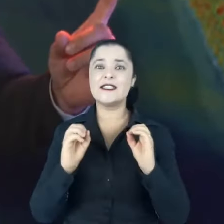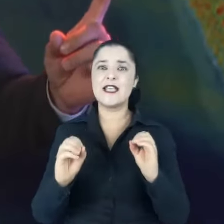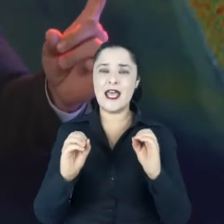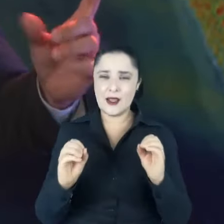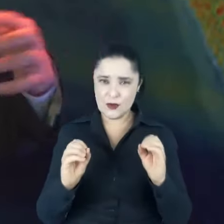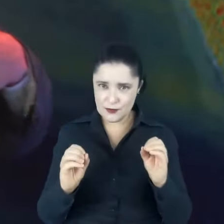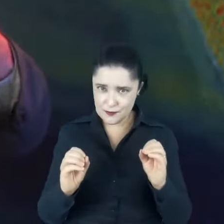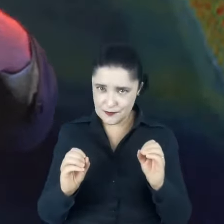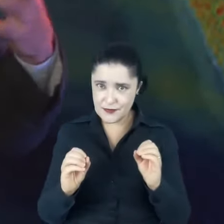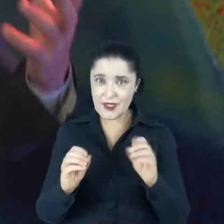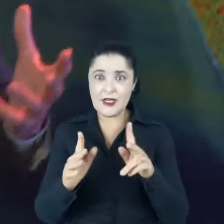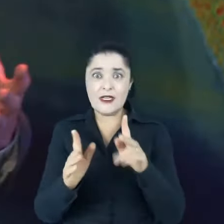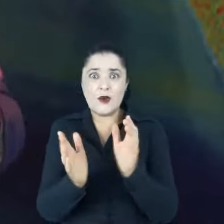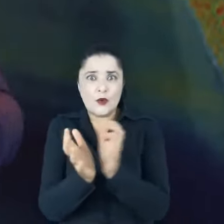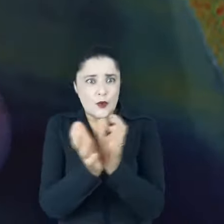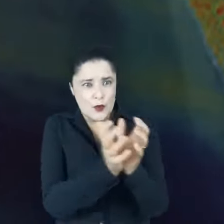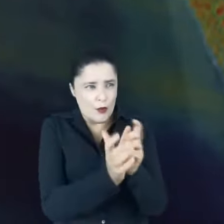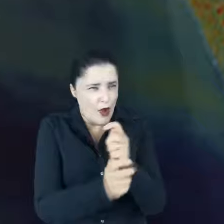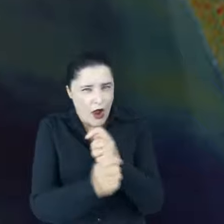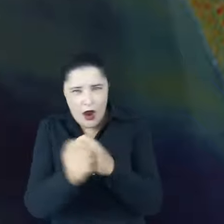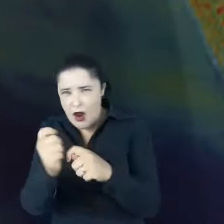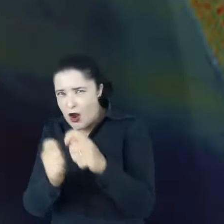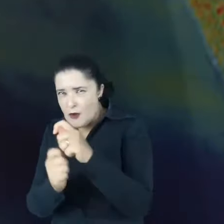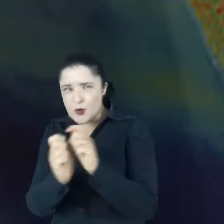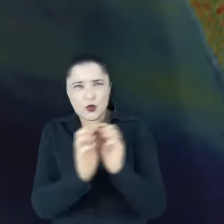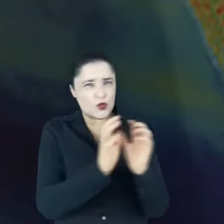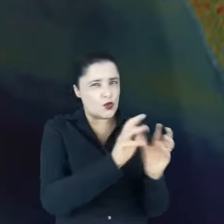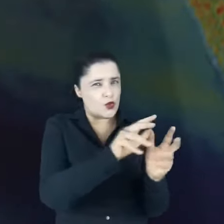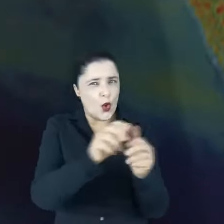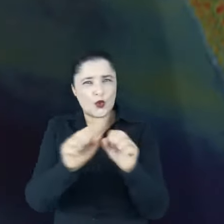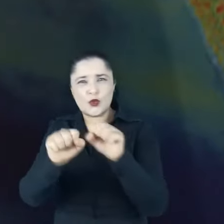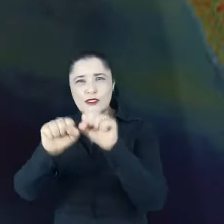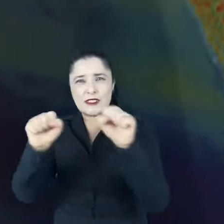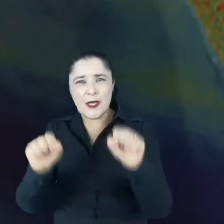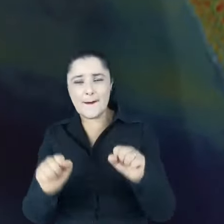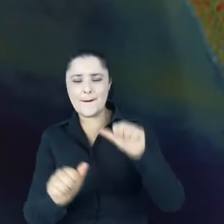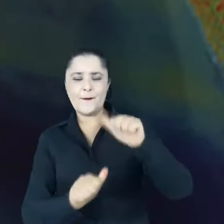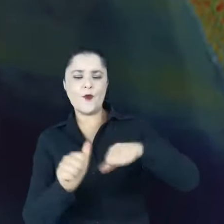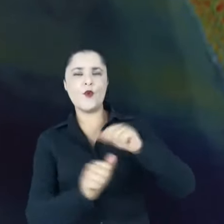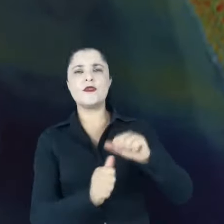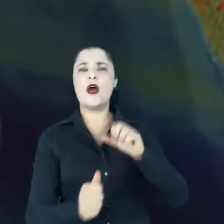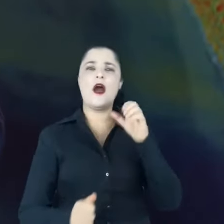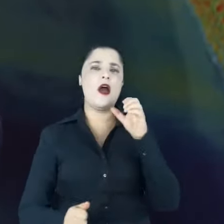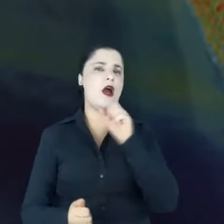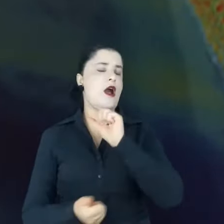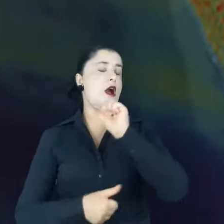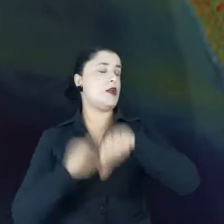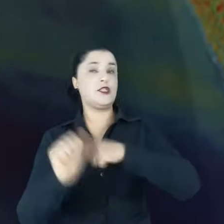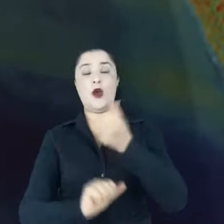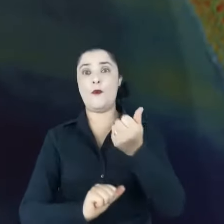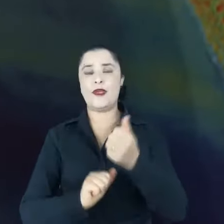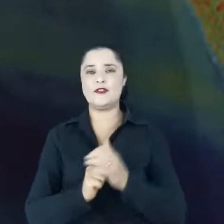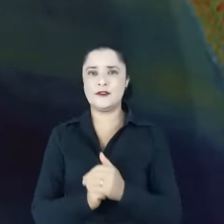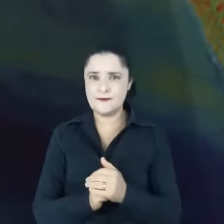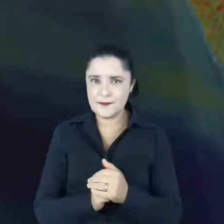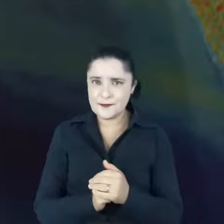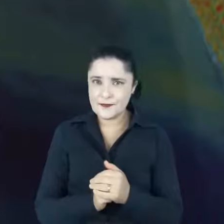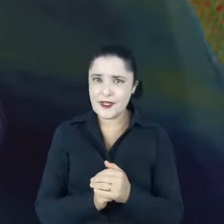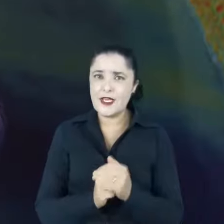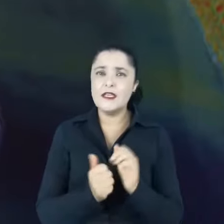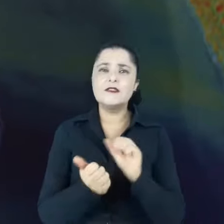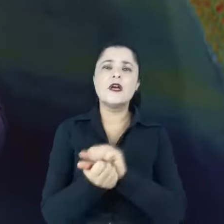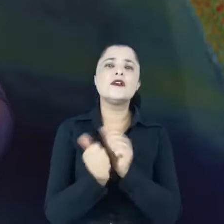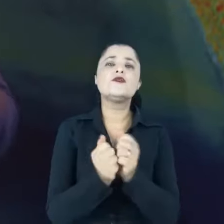economics de todo esse sistema mudam radicalmente. Isso associado ao fato de que